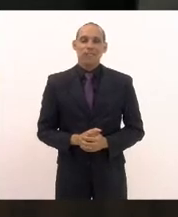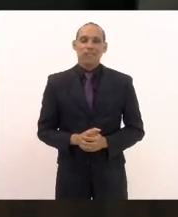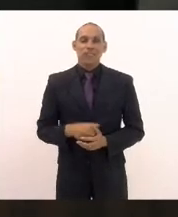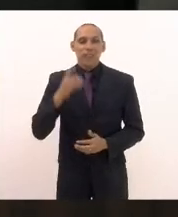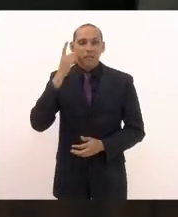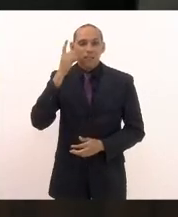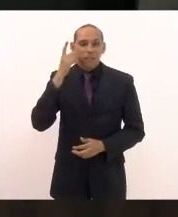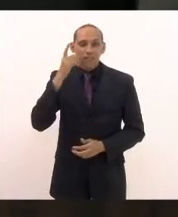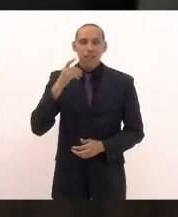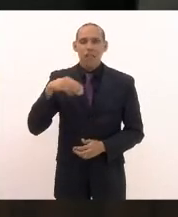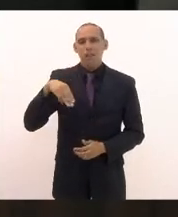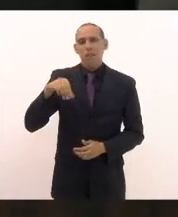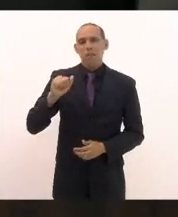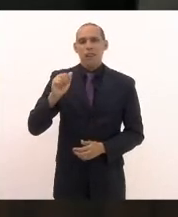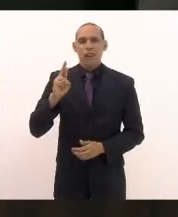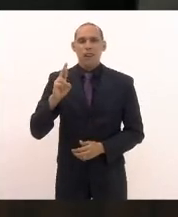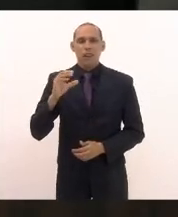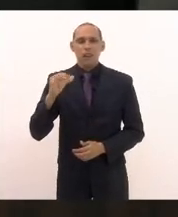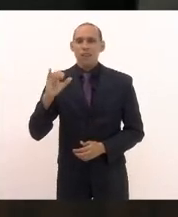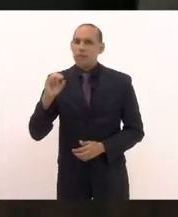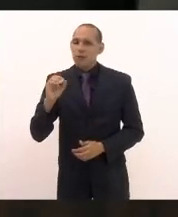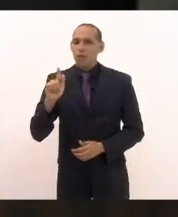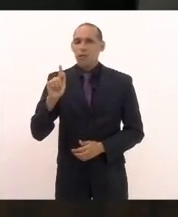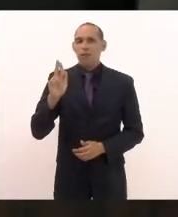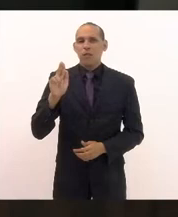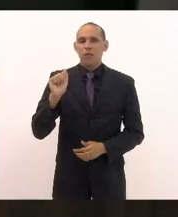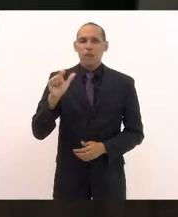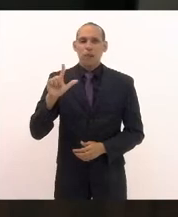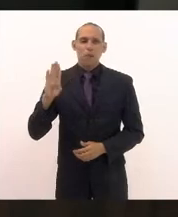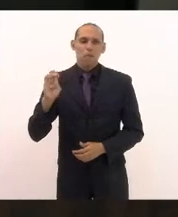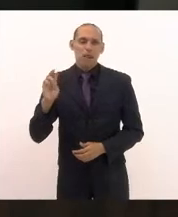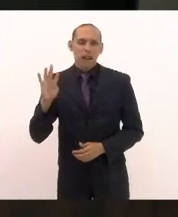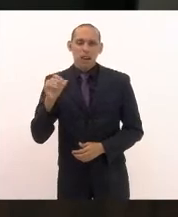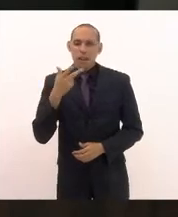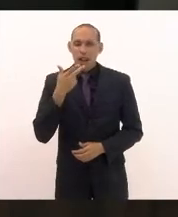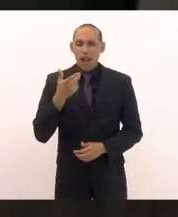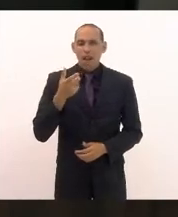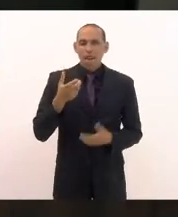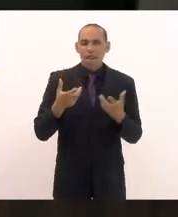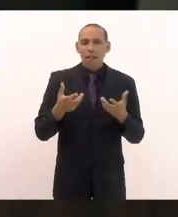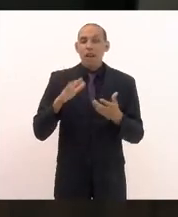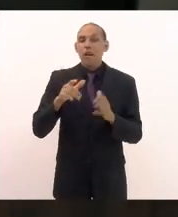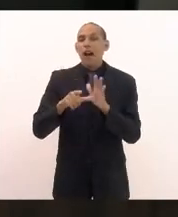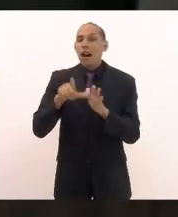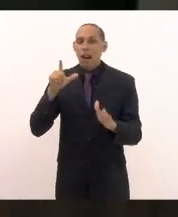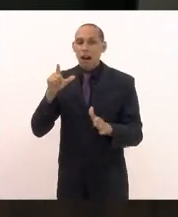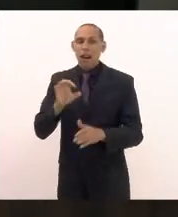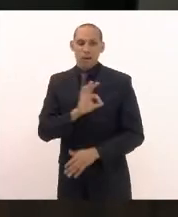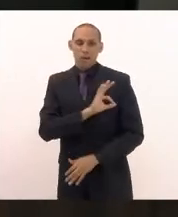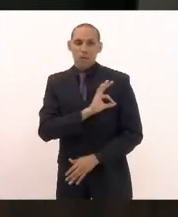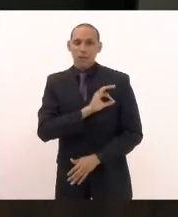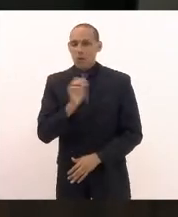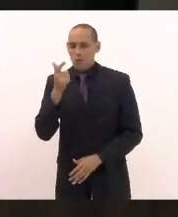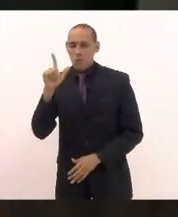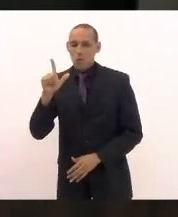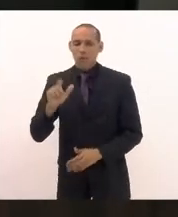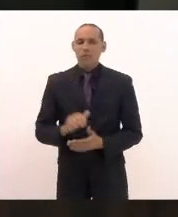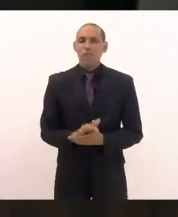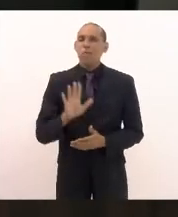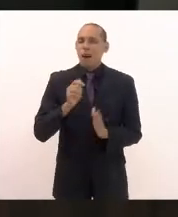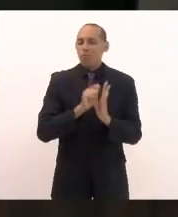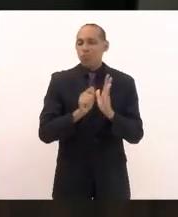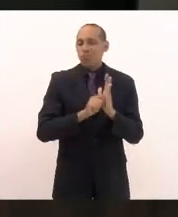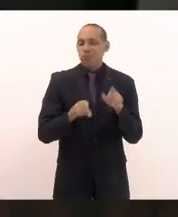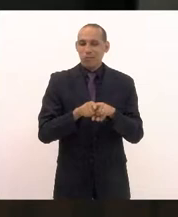Deputado Márcio Galberto, está escrito aqui também para falar, mas tem a deputada antes, a deputada Marta Rocha e alguns outros. Mas já escrevi